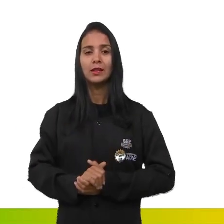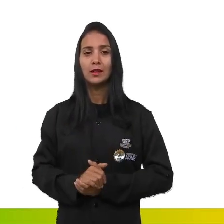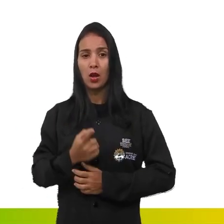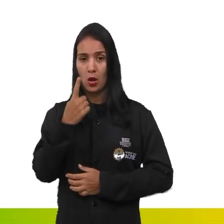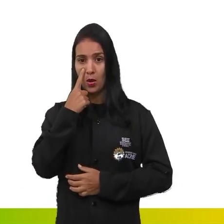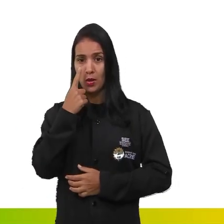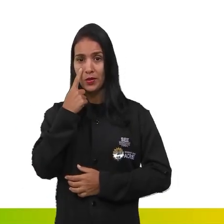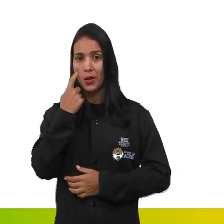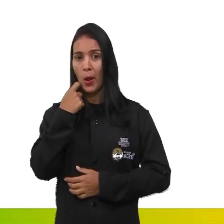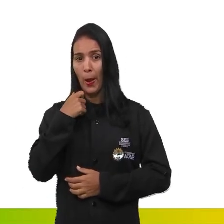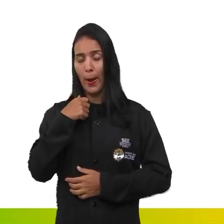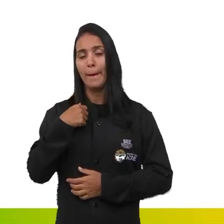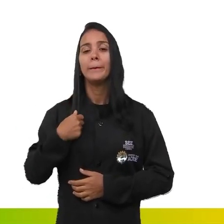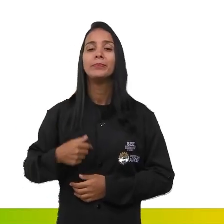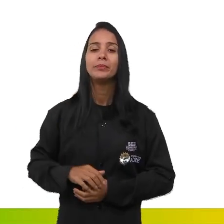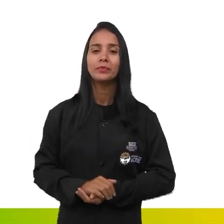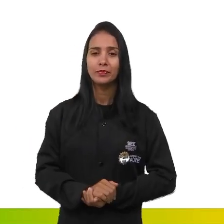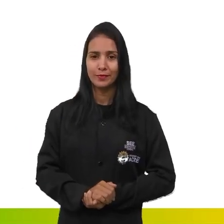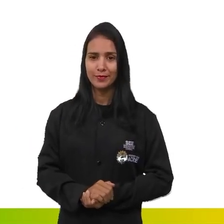Ok.